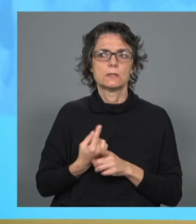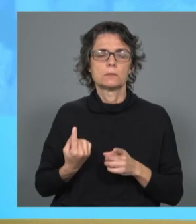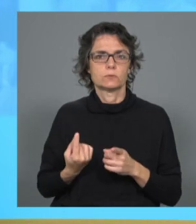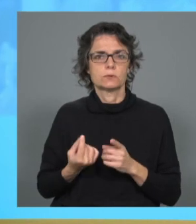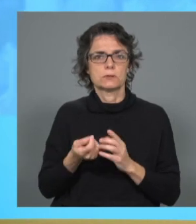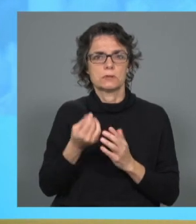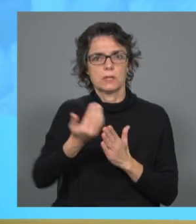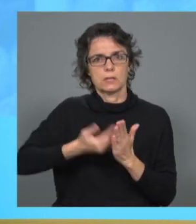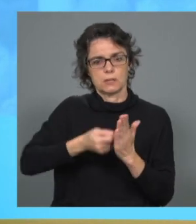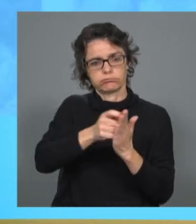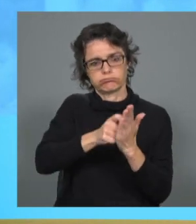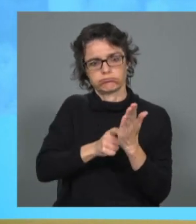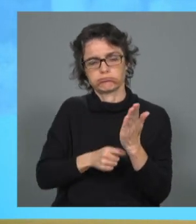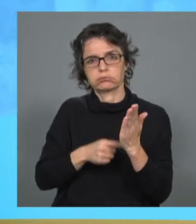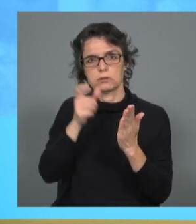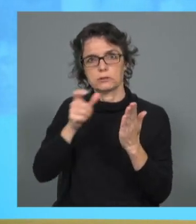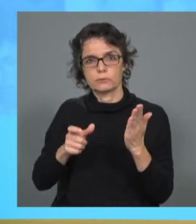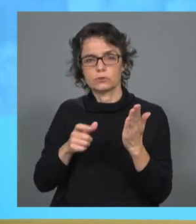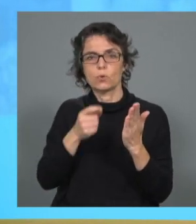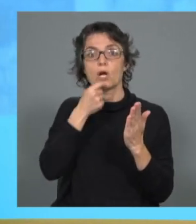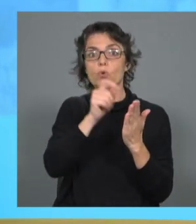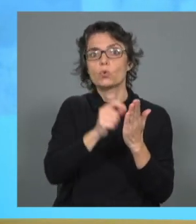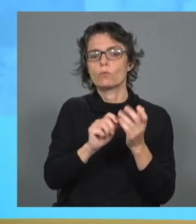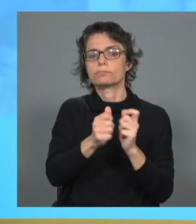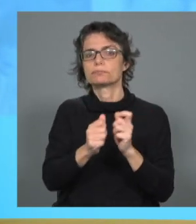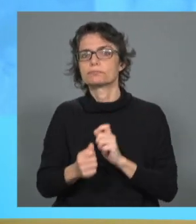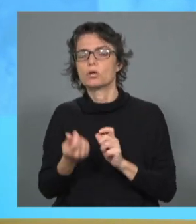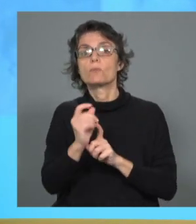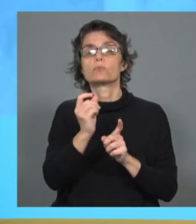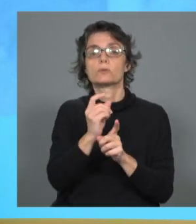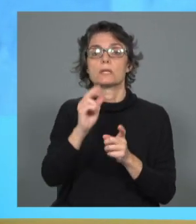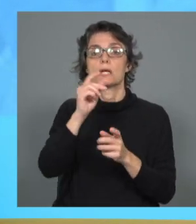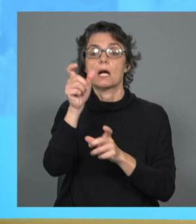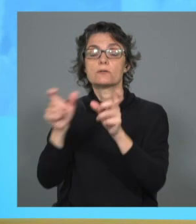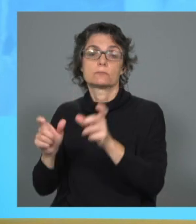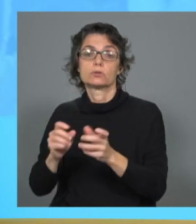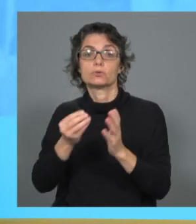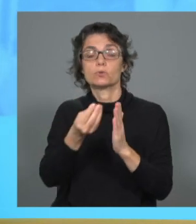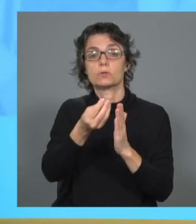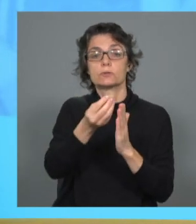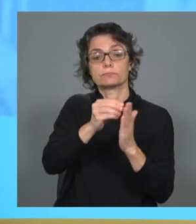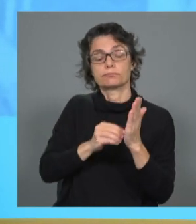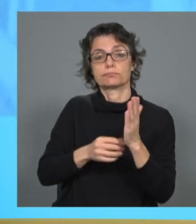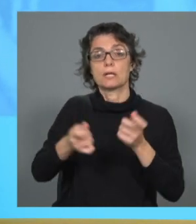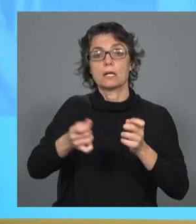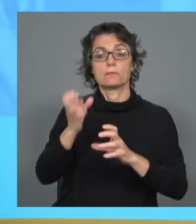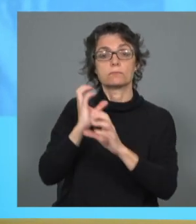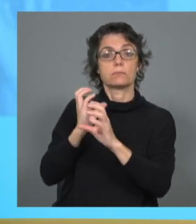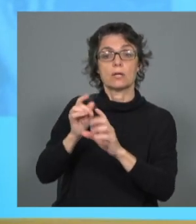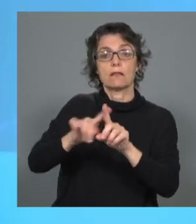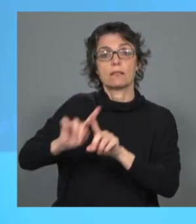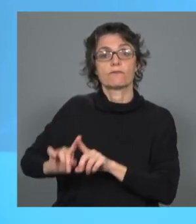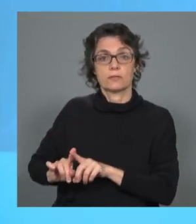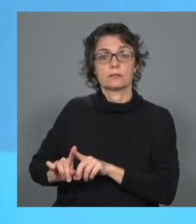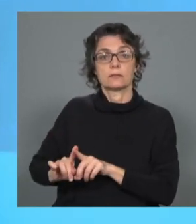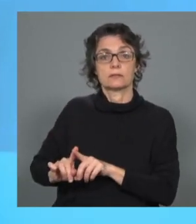de pessoas que nós íamos buscar mudavam todos os dias, porque as pessoas inscreviam-se em vários meios de transporte que eram disponibilizados e depois,